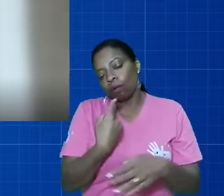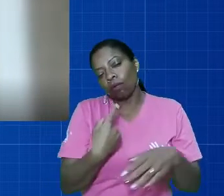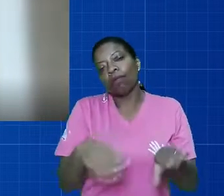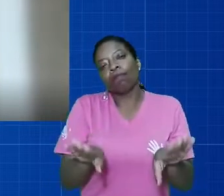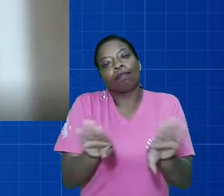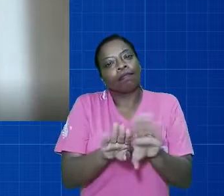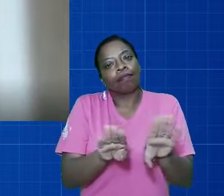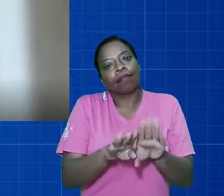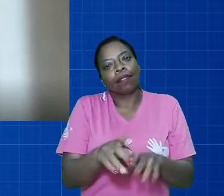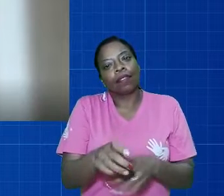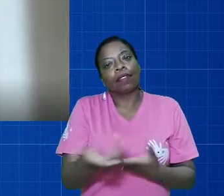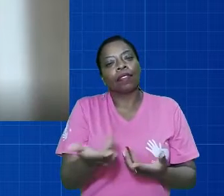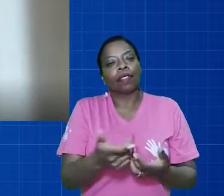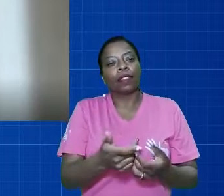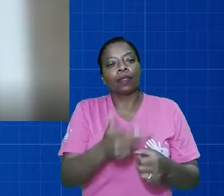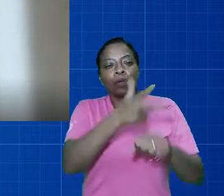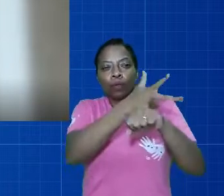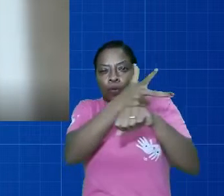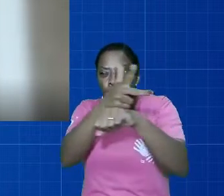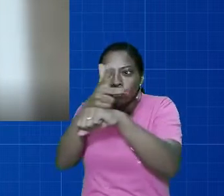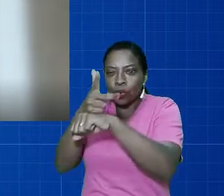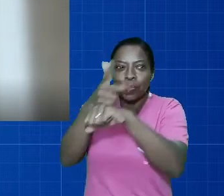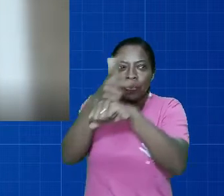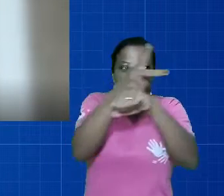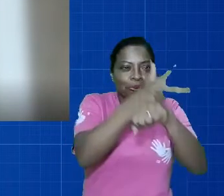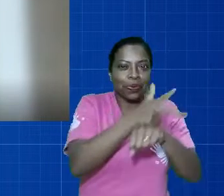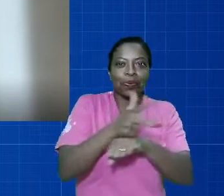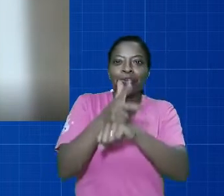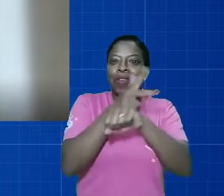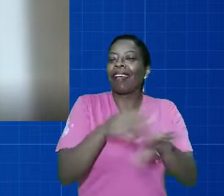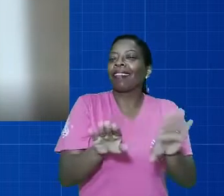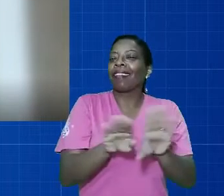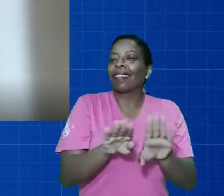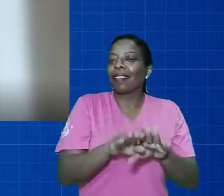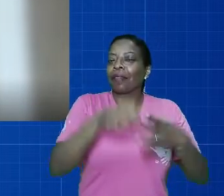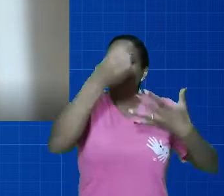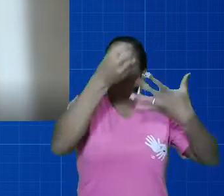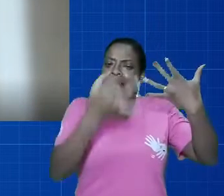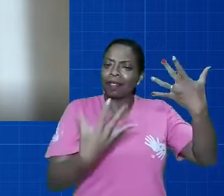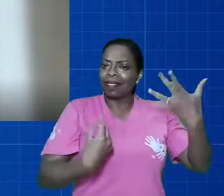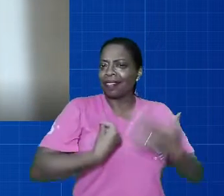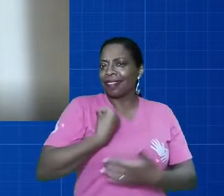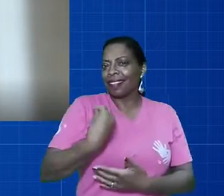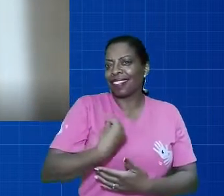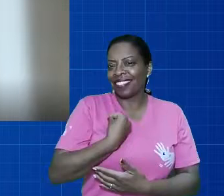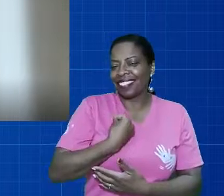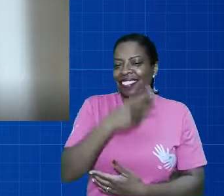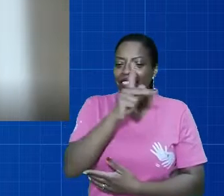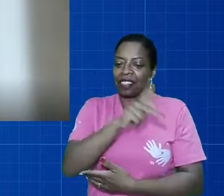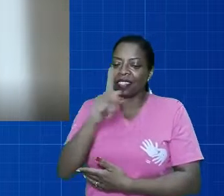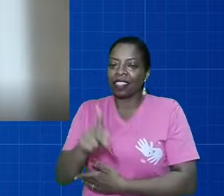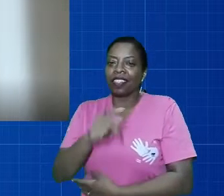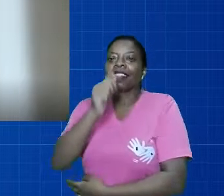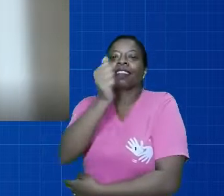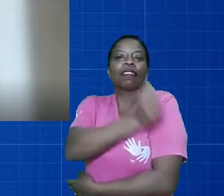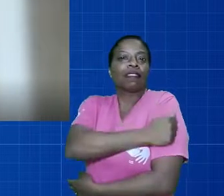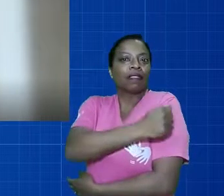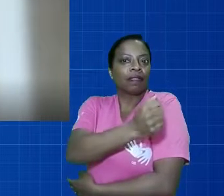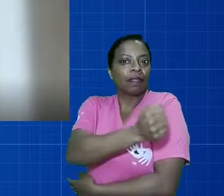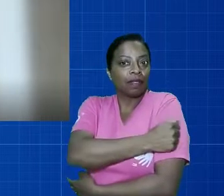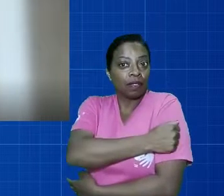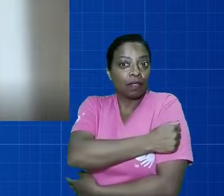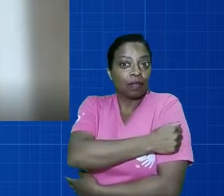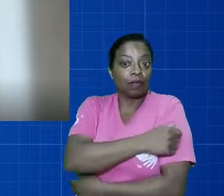de gravações destes polos, com o depoimento dos professores, o depoimento dos alunos, o